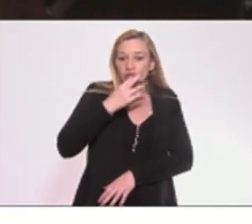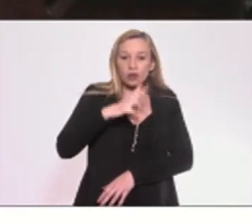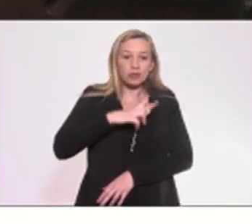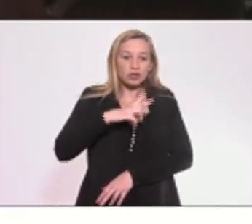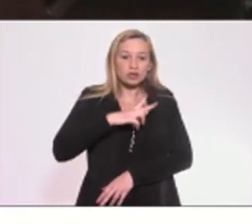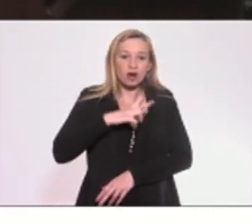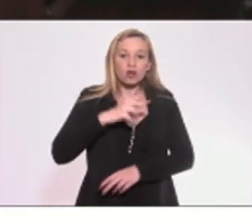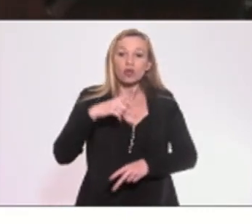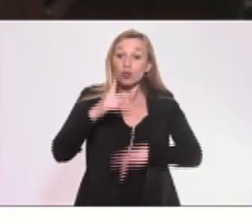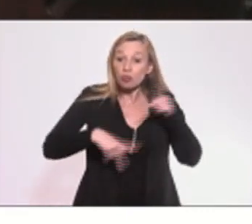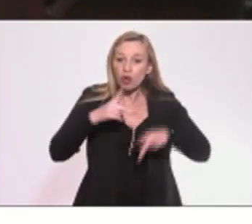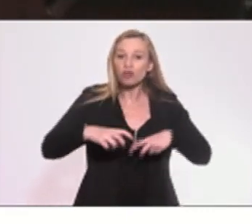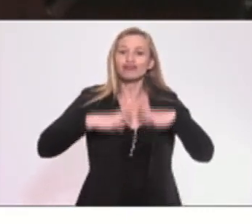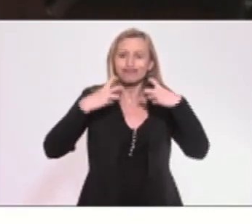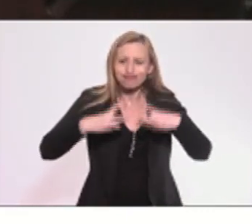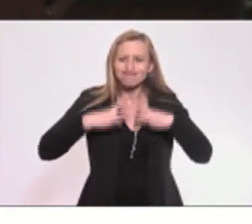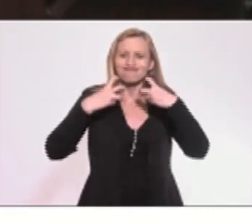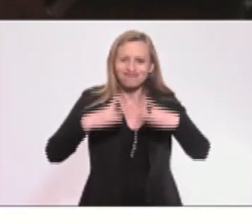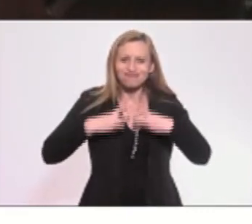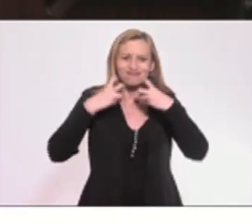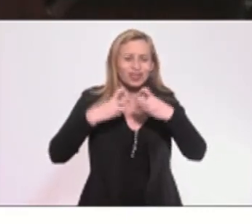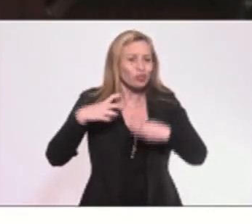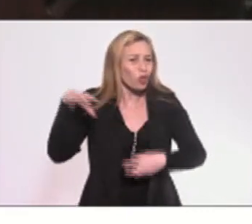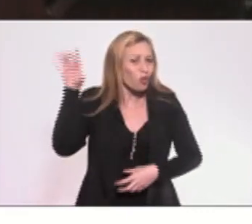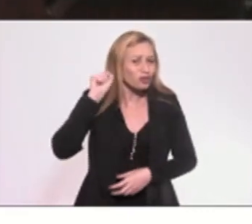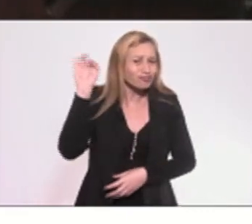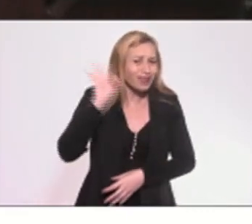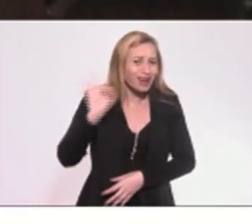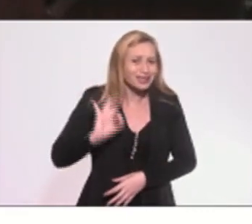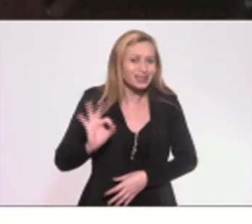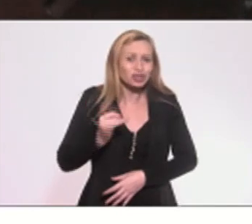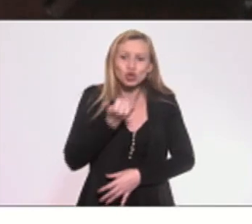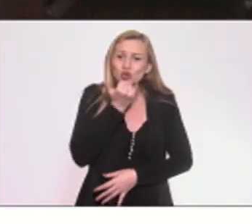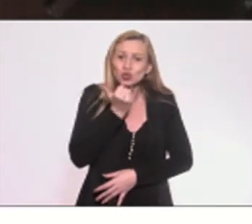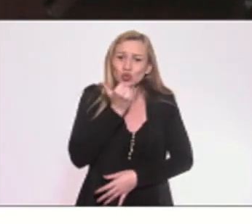ignorar o que está escrito na Constituição Federal.